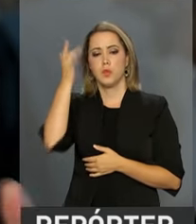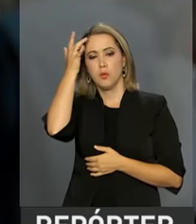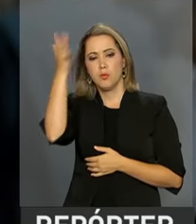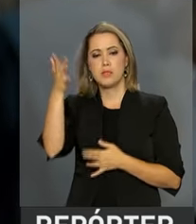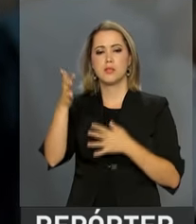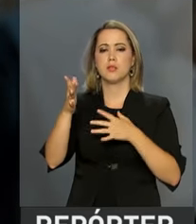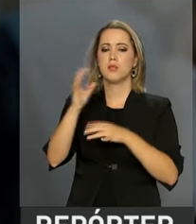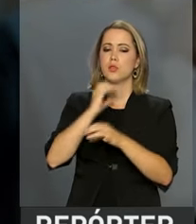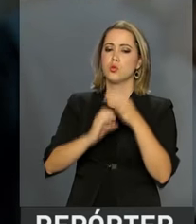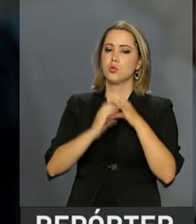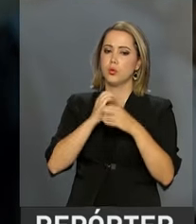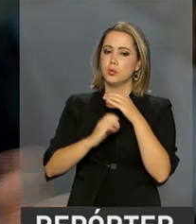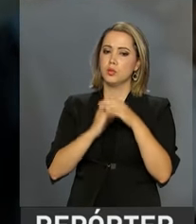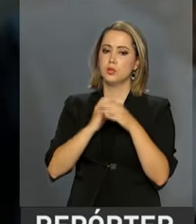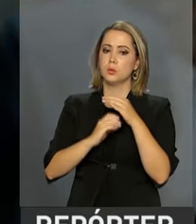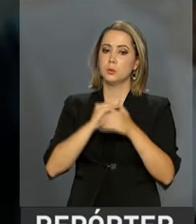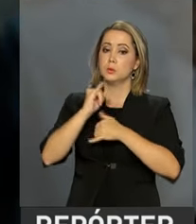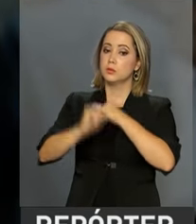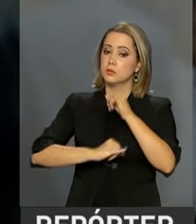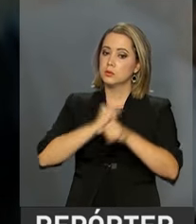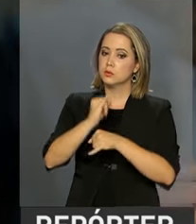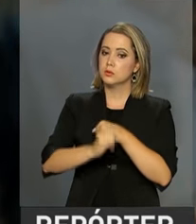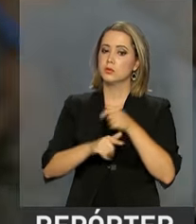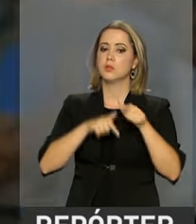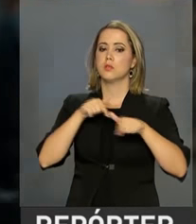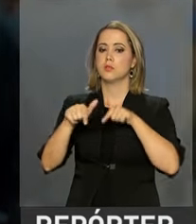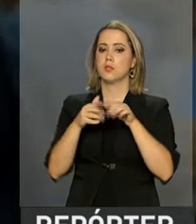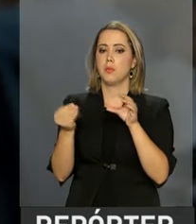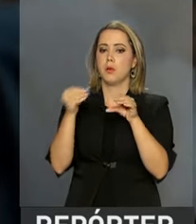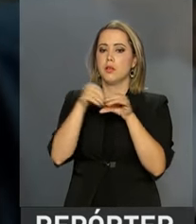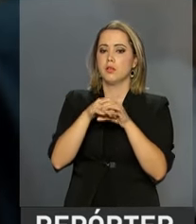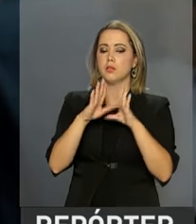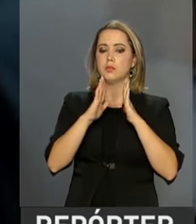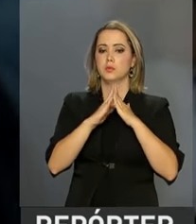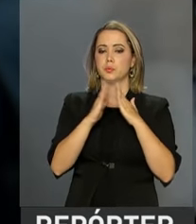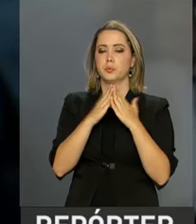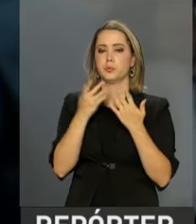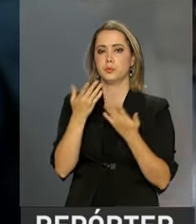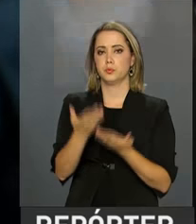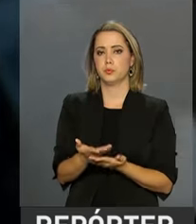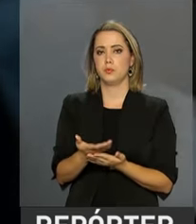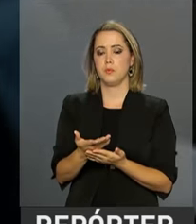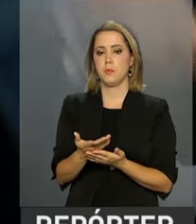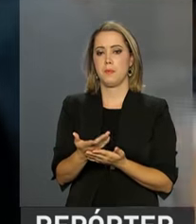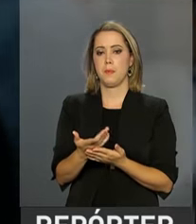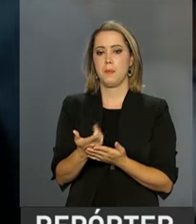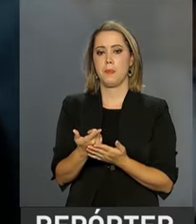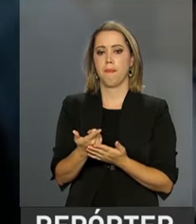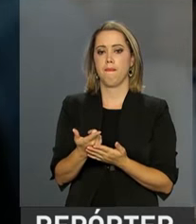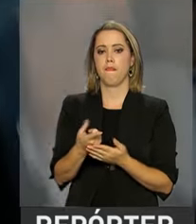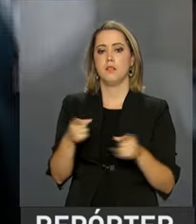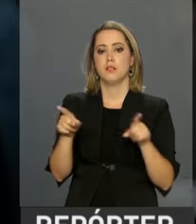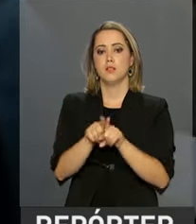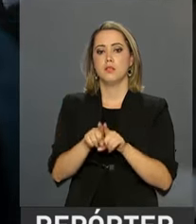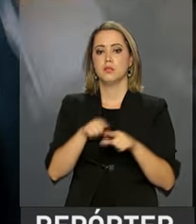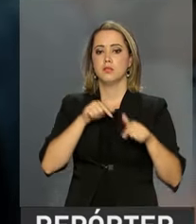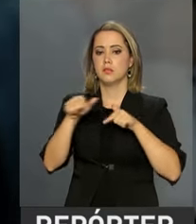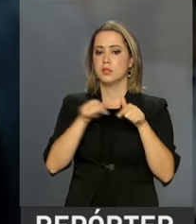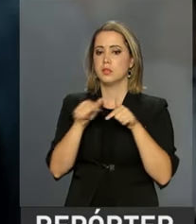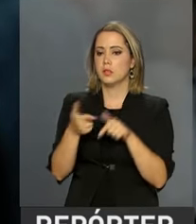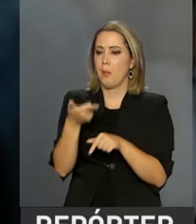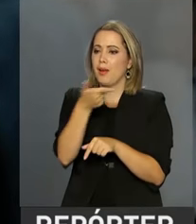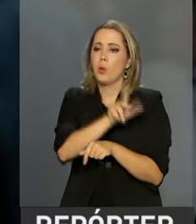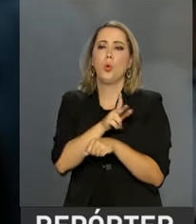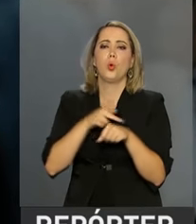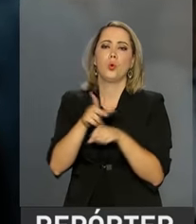facilidade de comunicação, internet, trabalho em casa, ou trabalho até no outro país, que trabalha lá fora